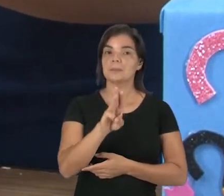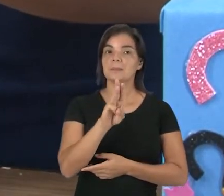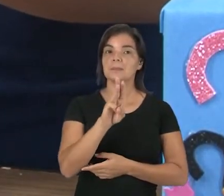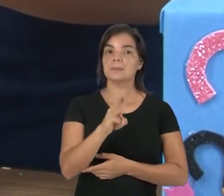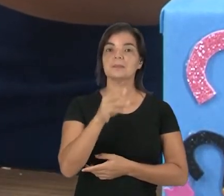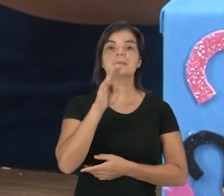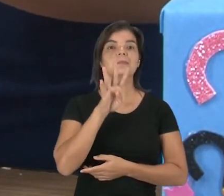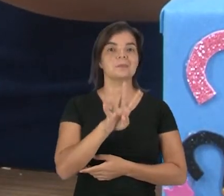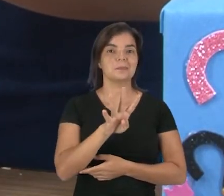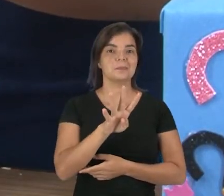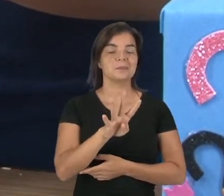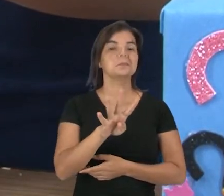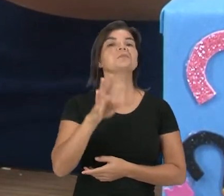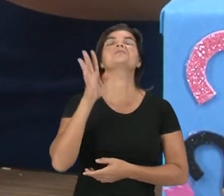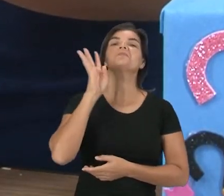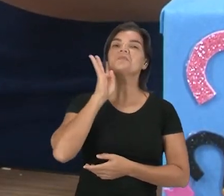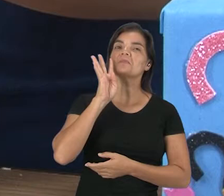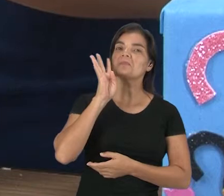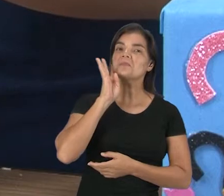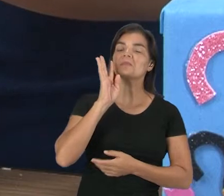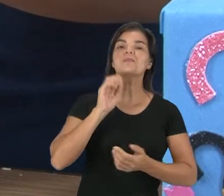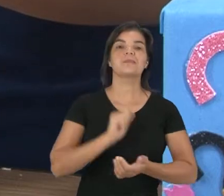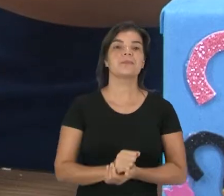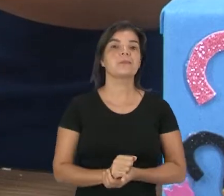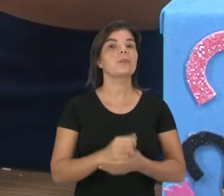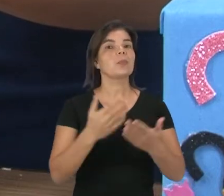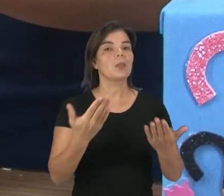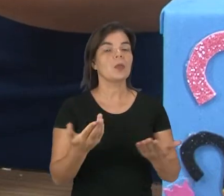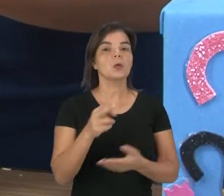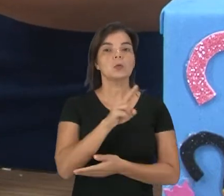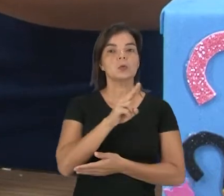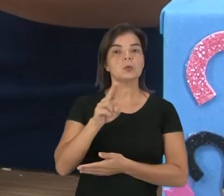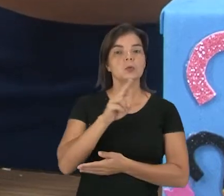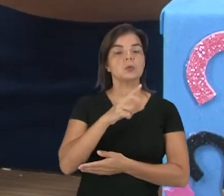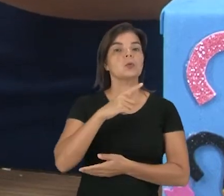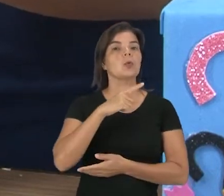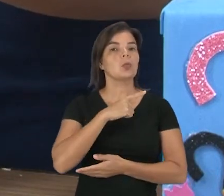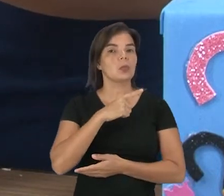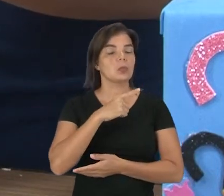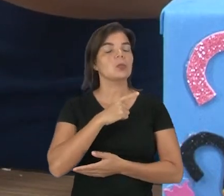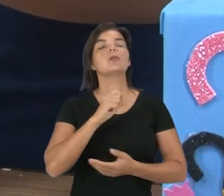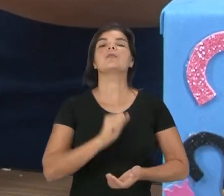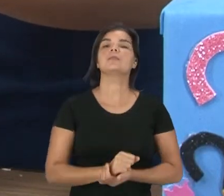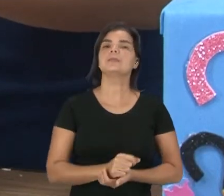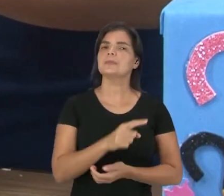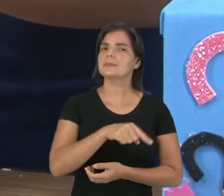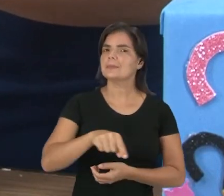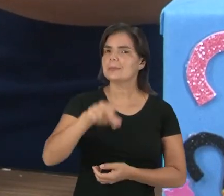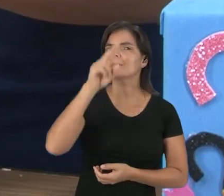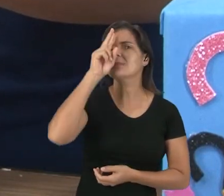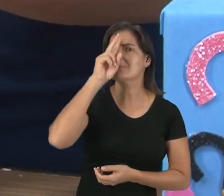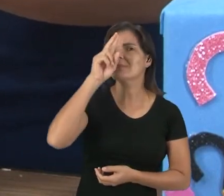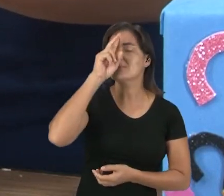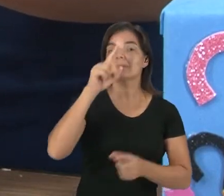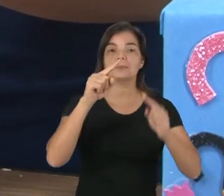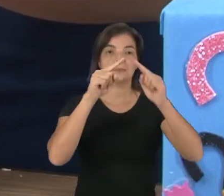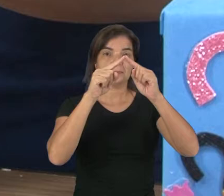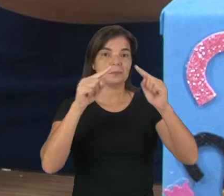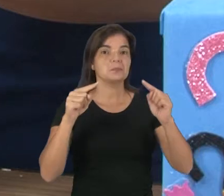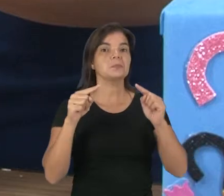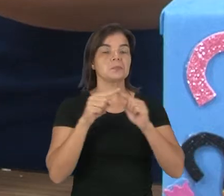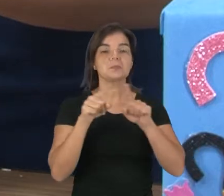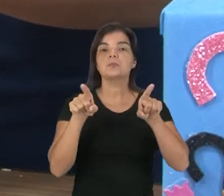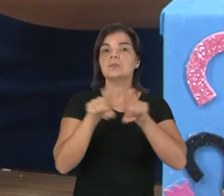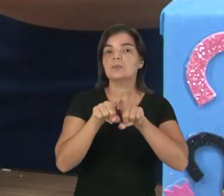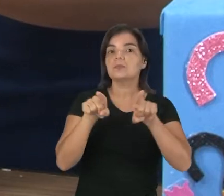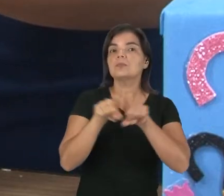3, 4. Olha que legal! Então ela é chamada, ela recebe um nome. E vocês lembram que as pirâmides e também